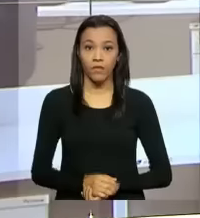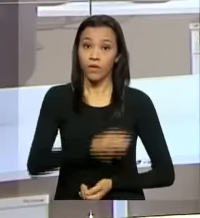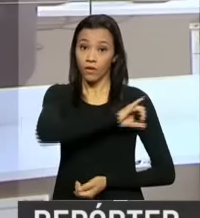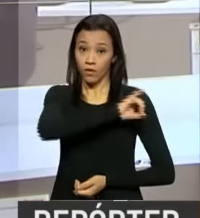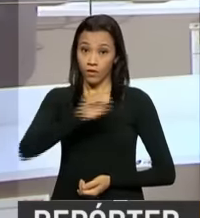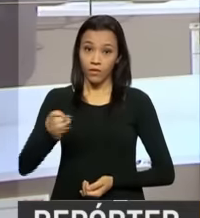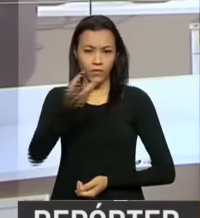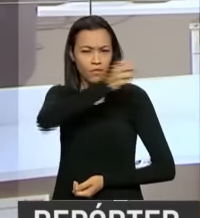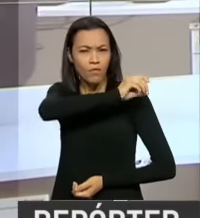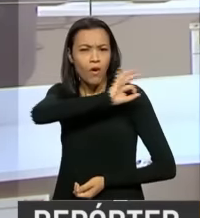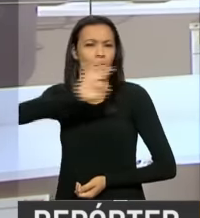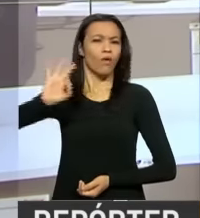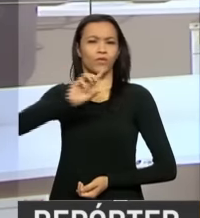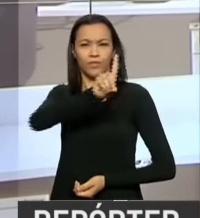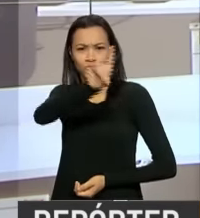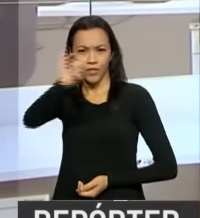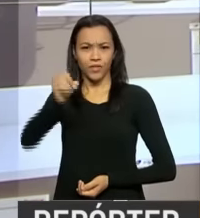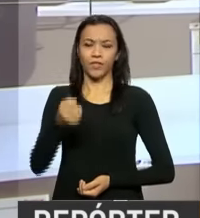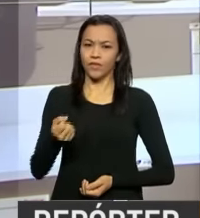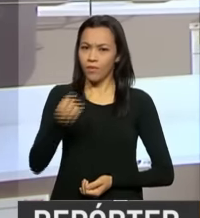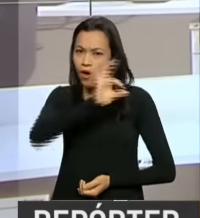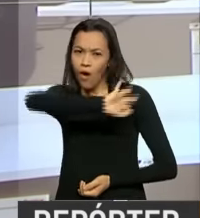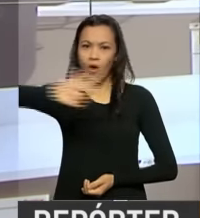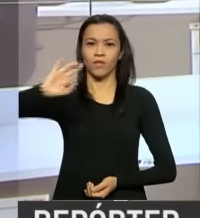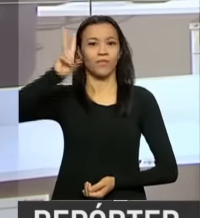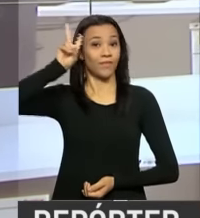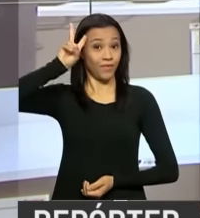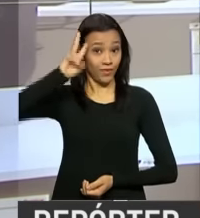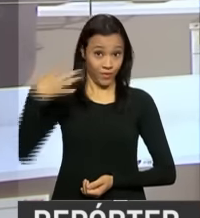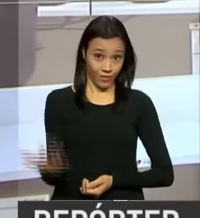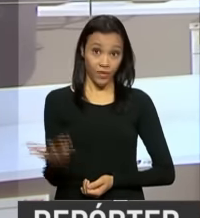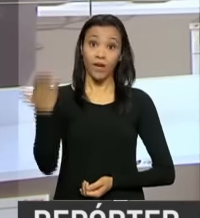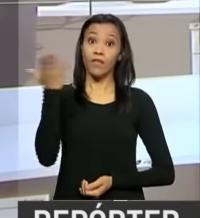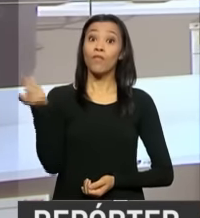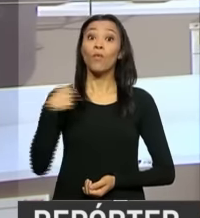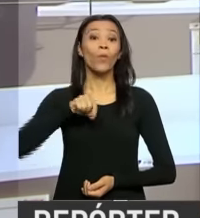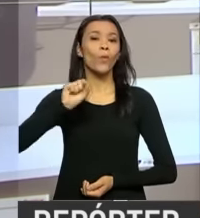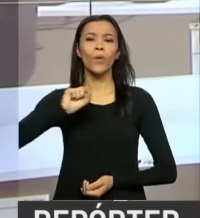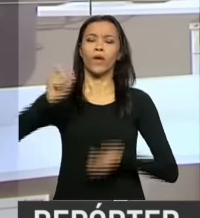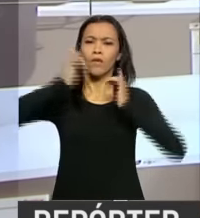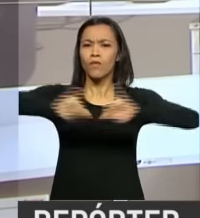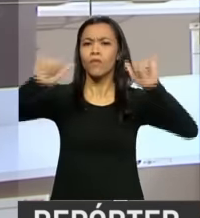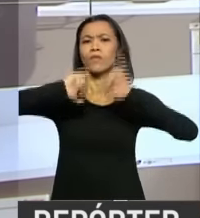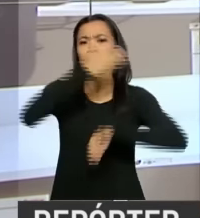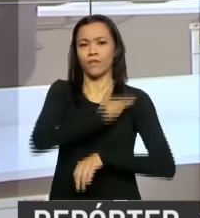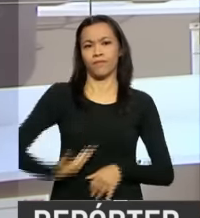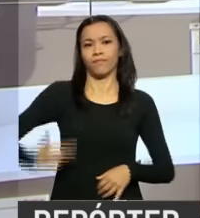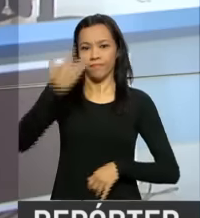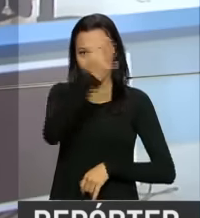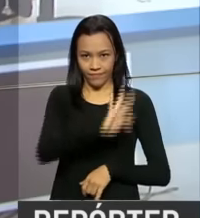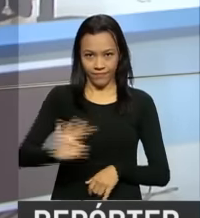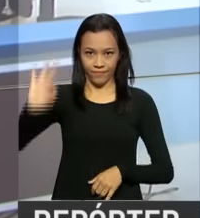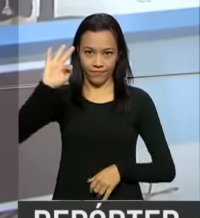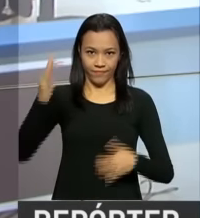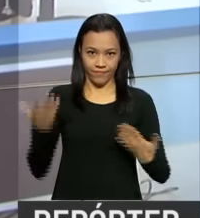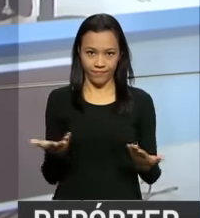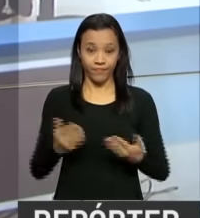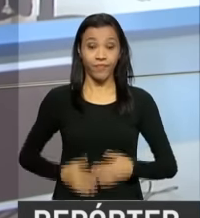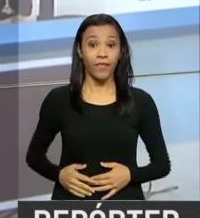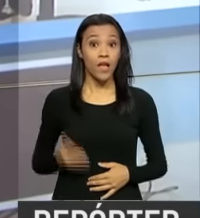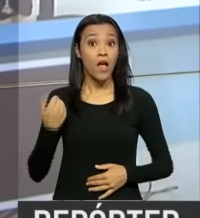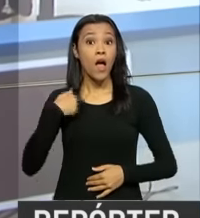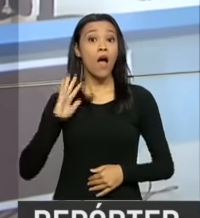Olá, um ótimo dia para você, uma ótima segunda-feira. O repórter NBR está no ar com as notícias do governo federal. Nós